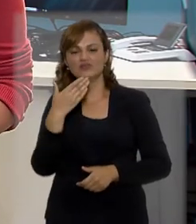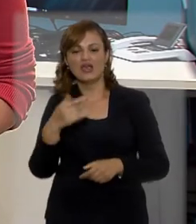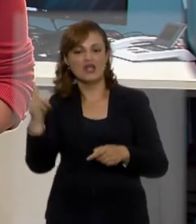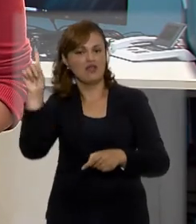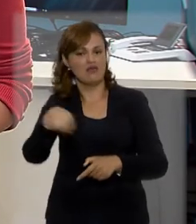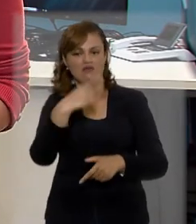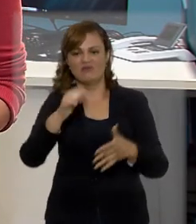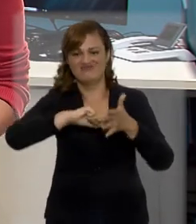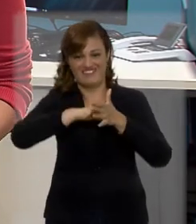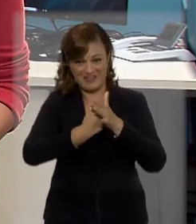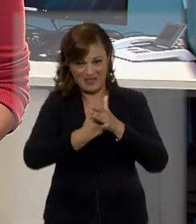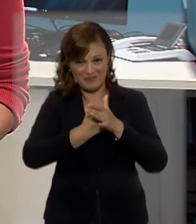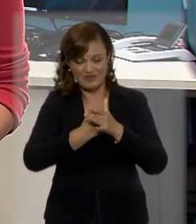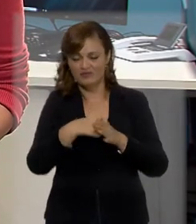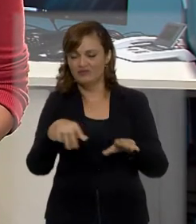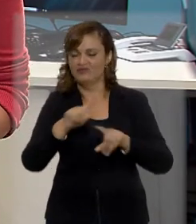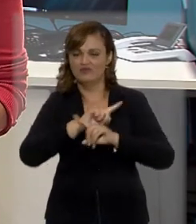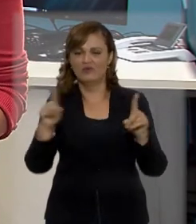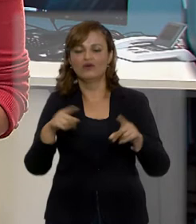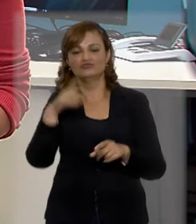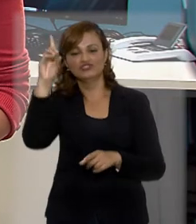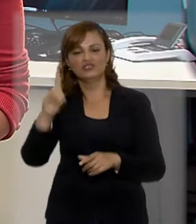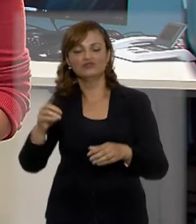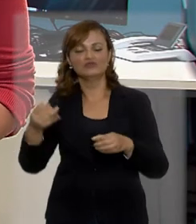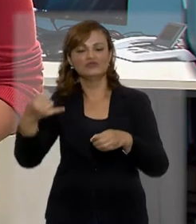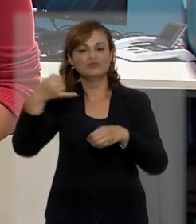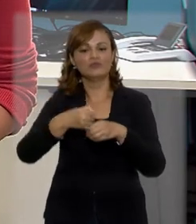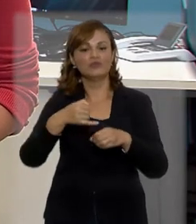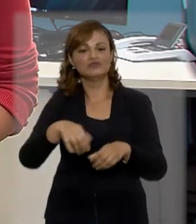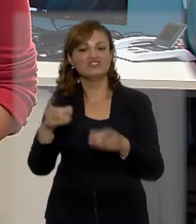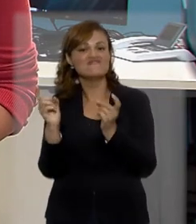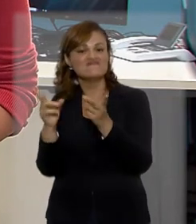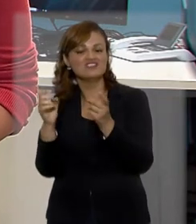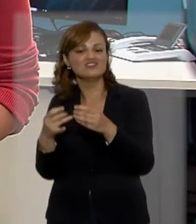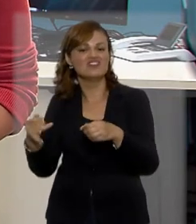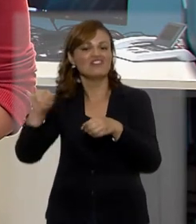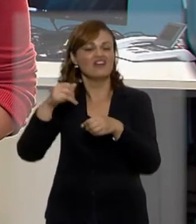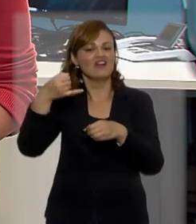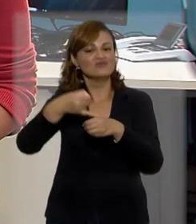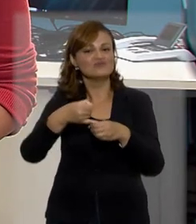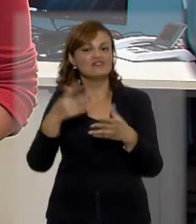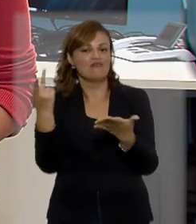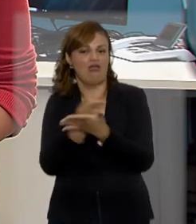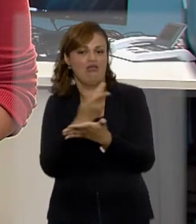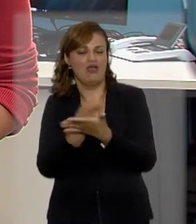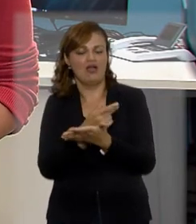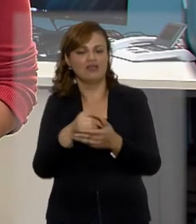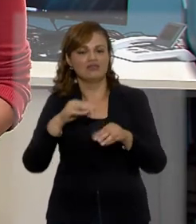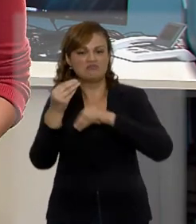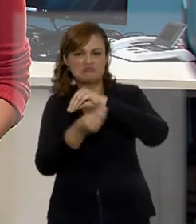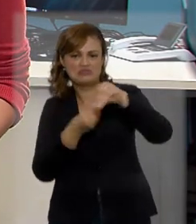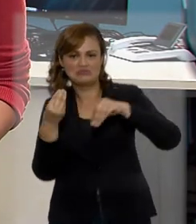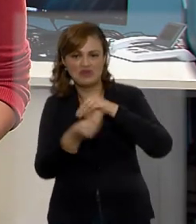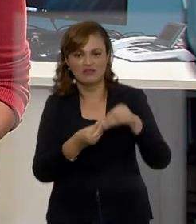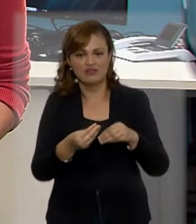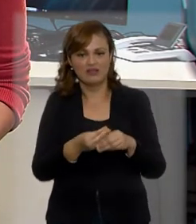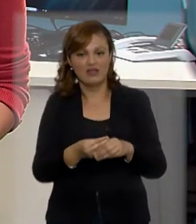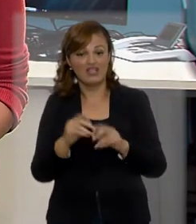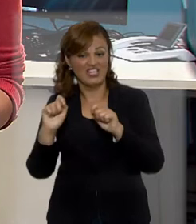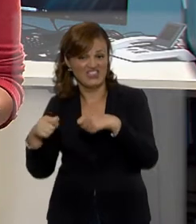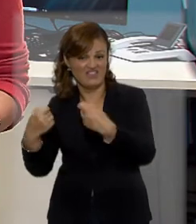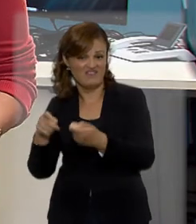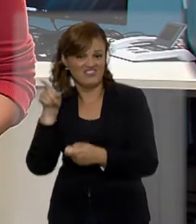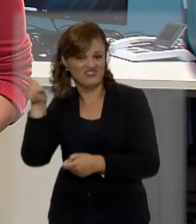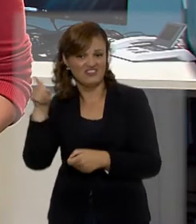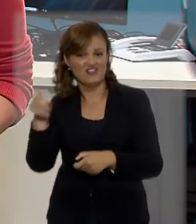negou o trancamento de uma ação penal contra um diretor de posto acusado de vender combustível adulterado. A defesa disse que houve falta